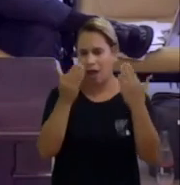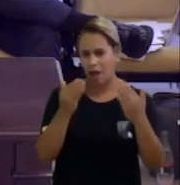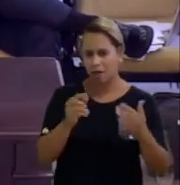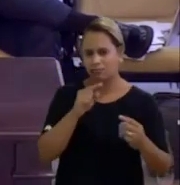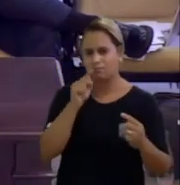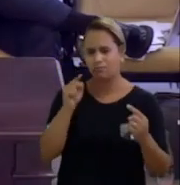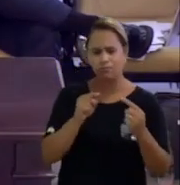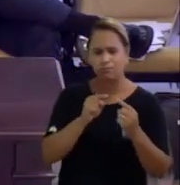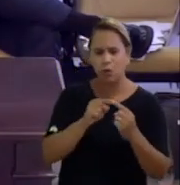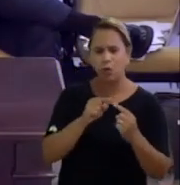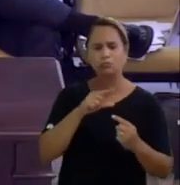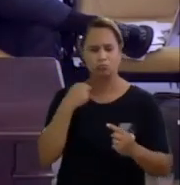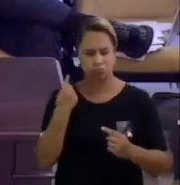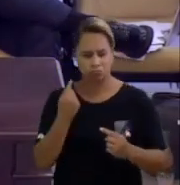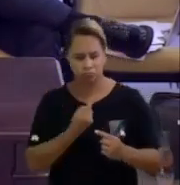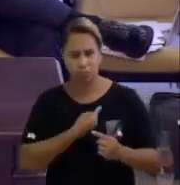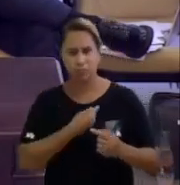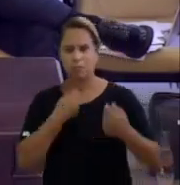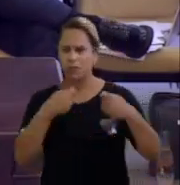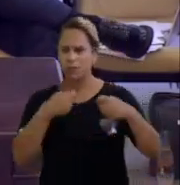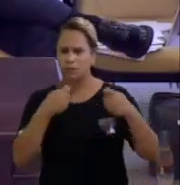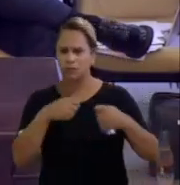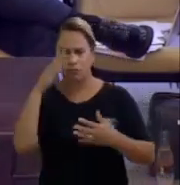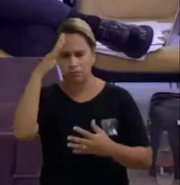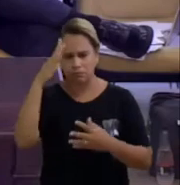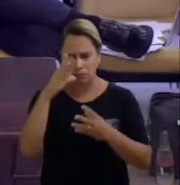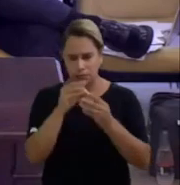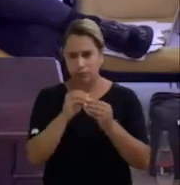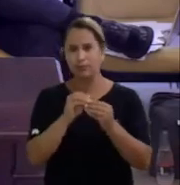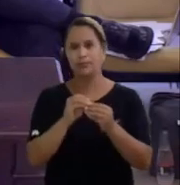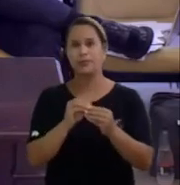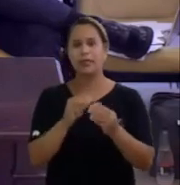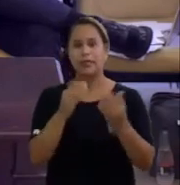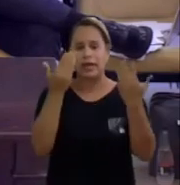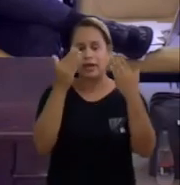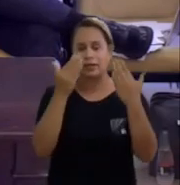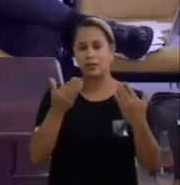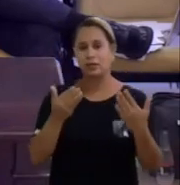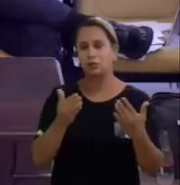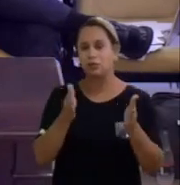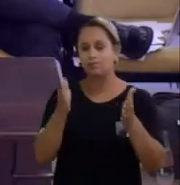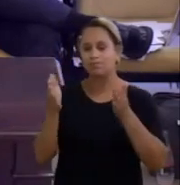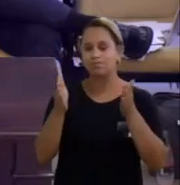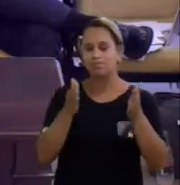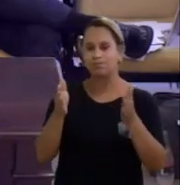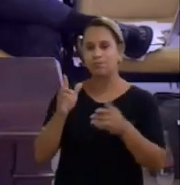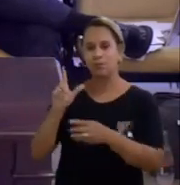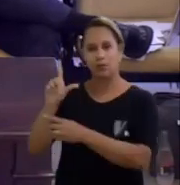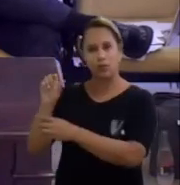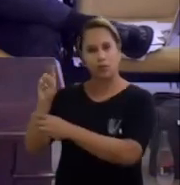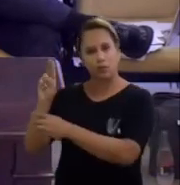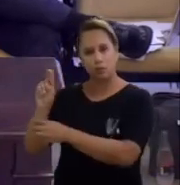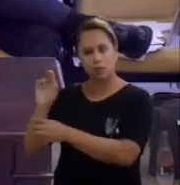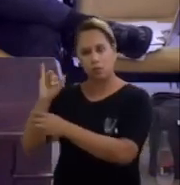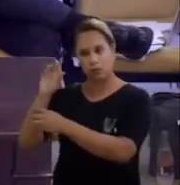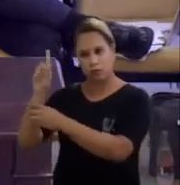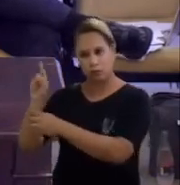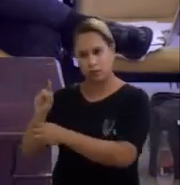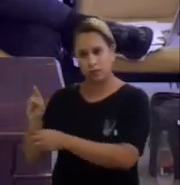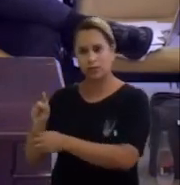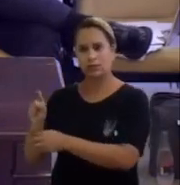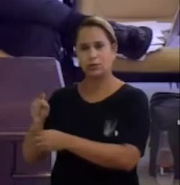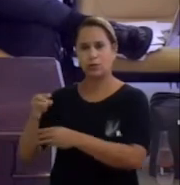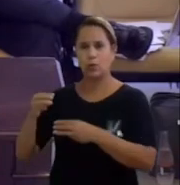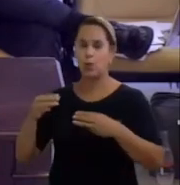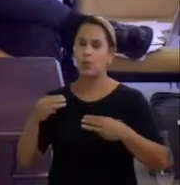nós. Vossas Excelências imaginem que lá se analisou o paradigma do Luiz Roberto Barroso, ministro, quando ele fala o que é um